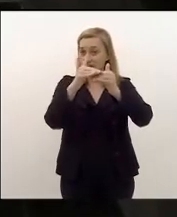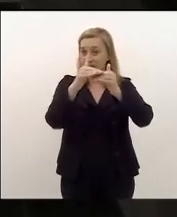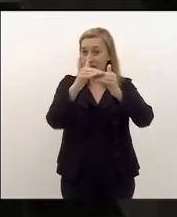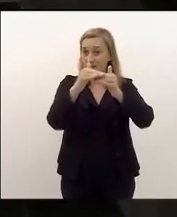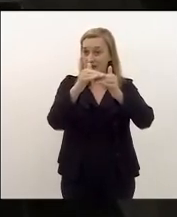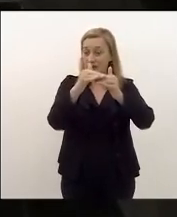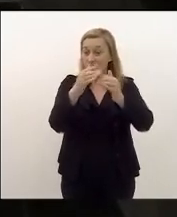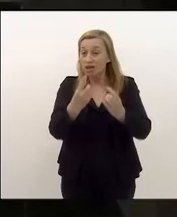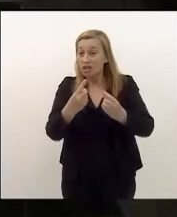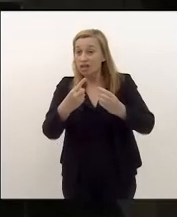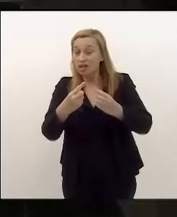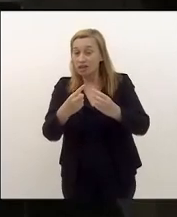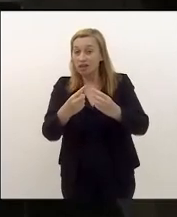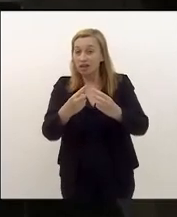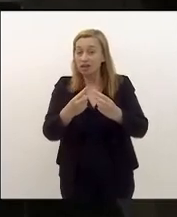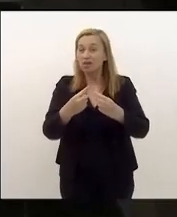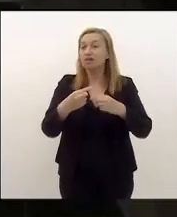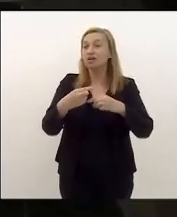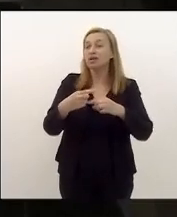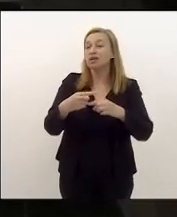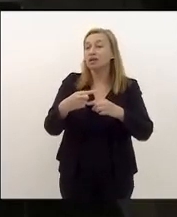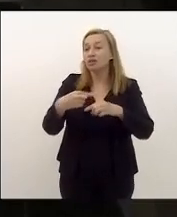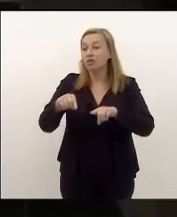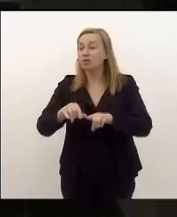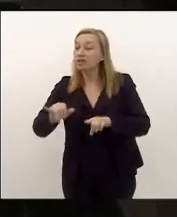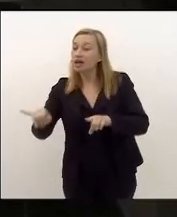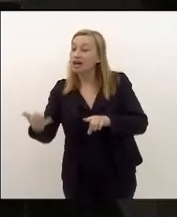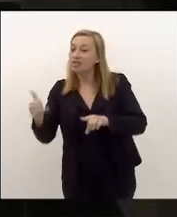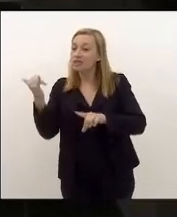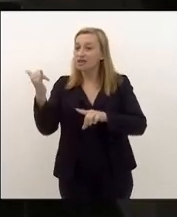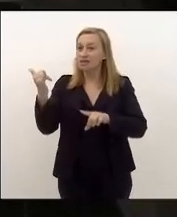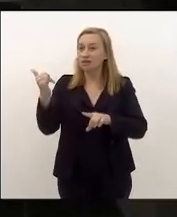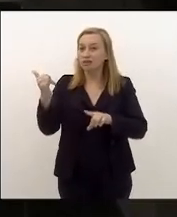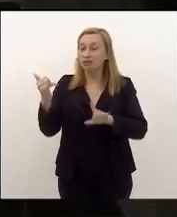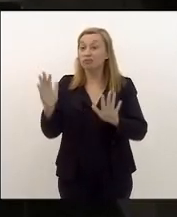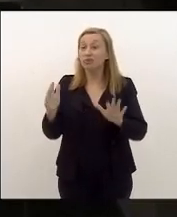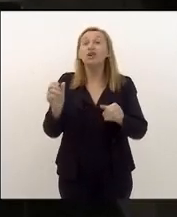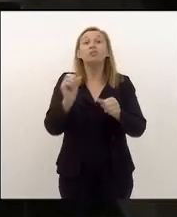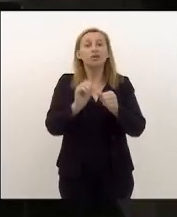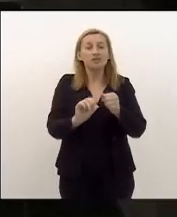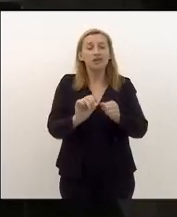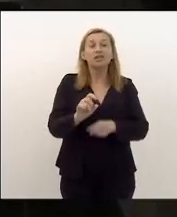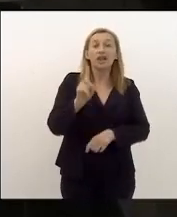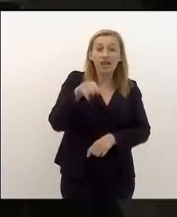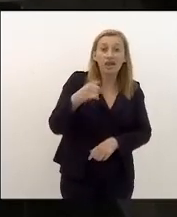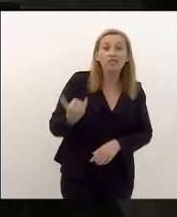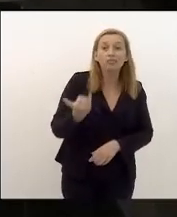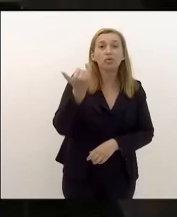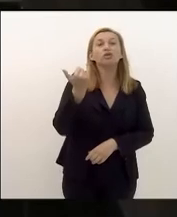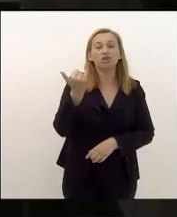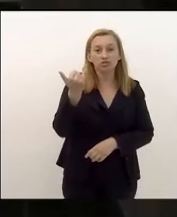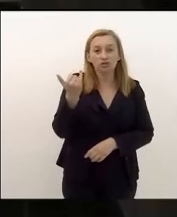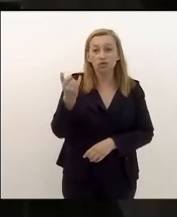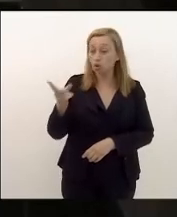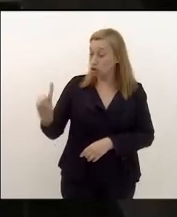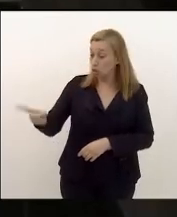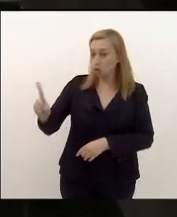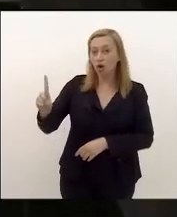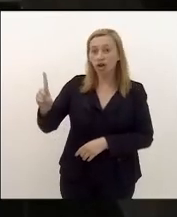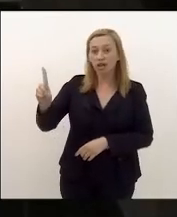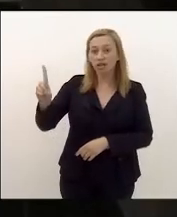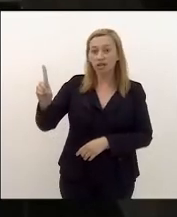a inflação. E para fazê-lo, é necessário que o